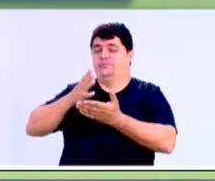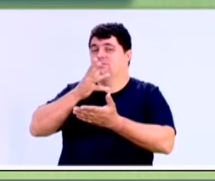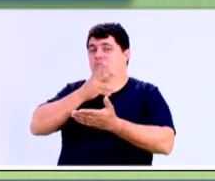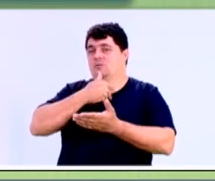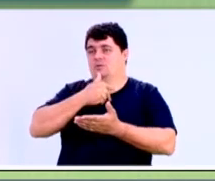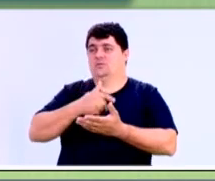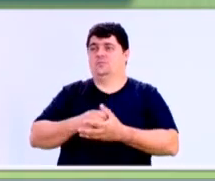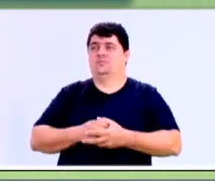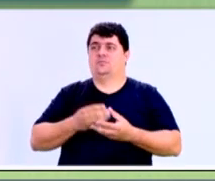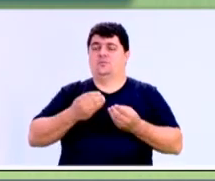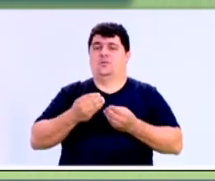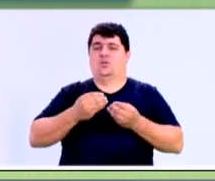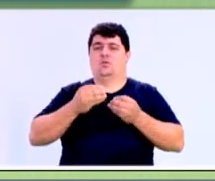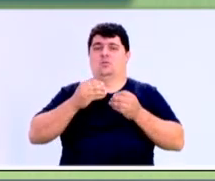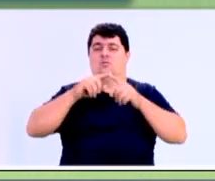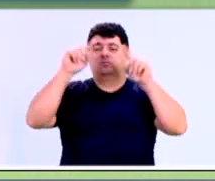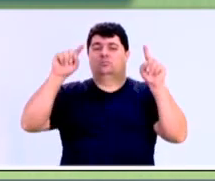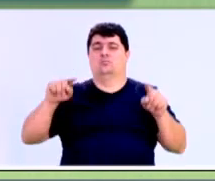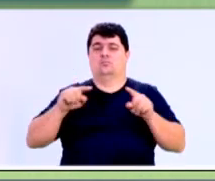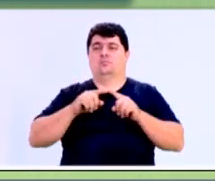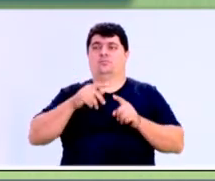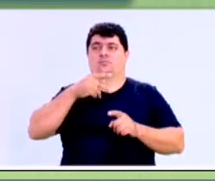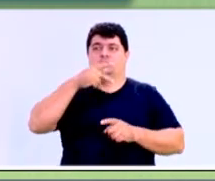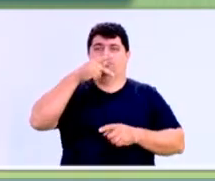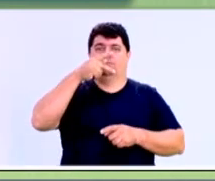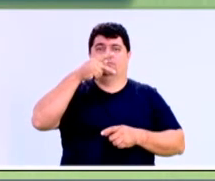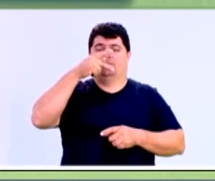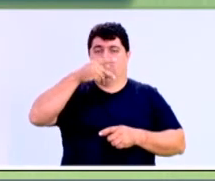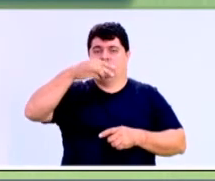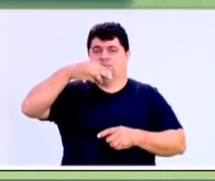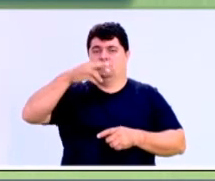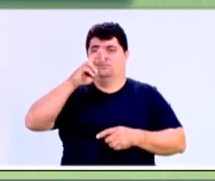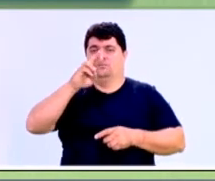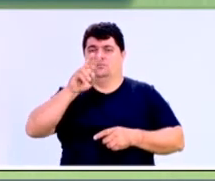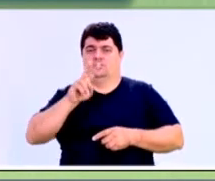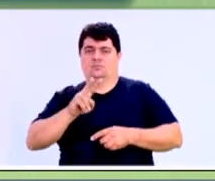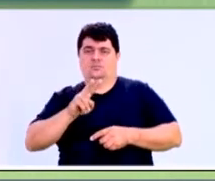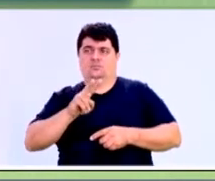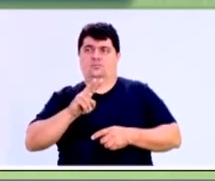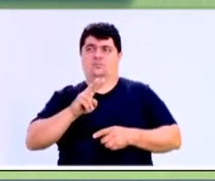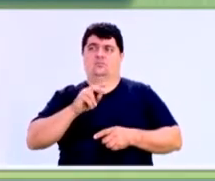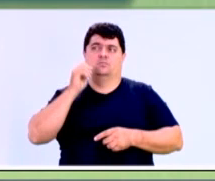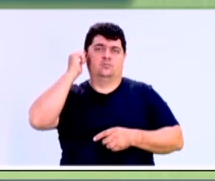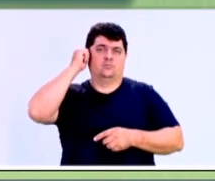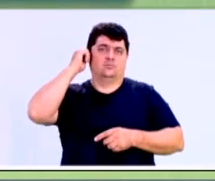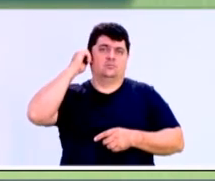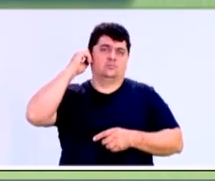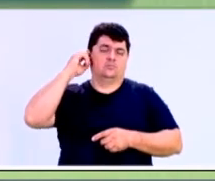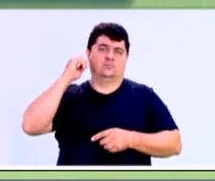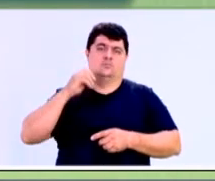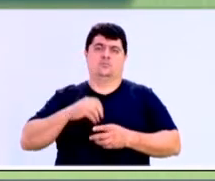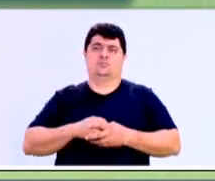Como é que é a fórmula dele? O prazo médio de renovação de estoque, o PMRV,